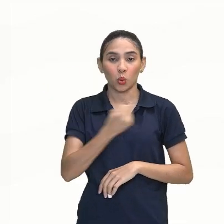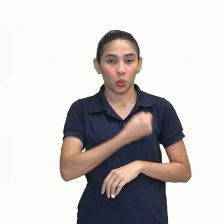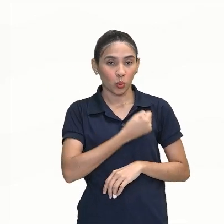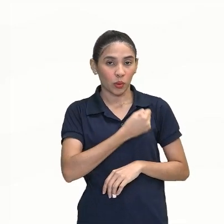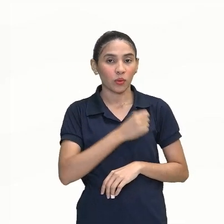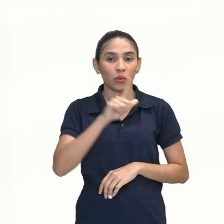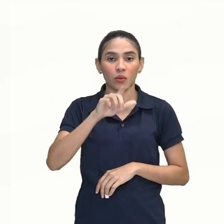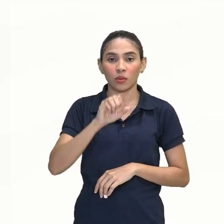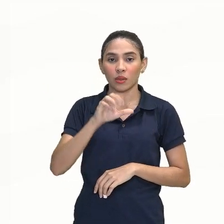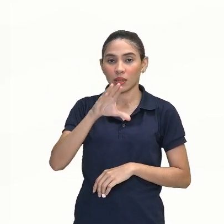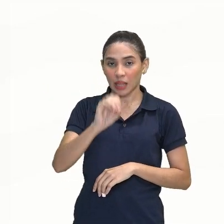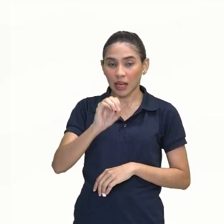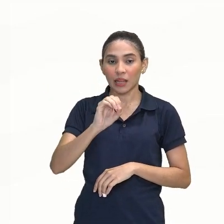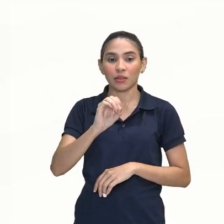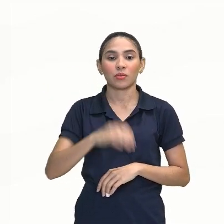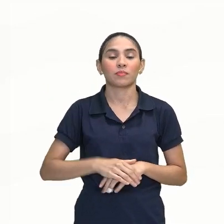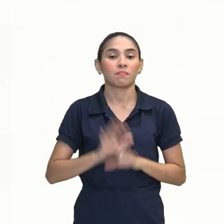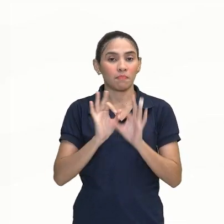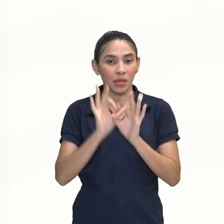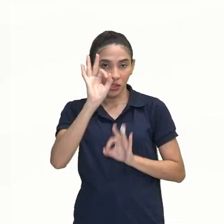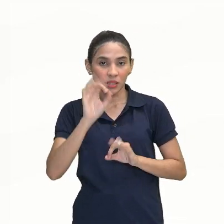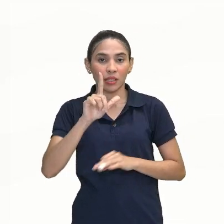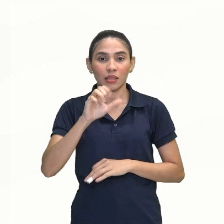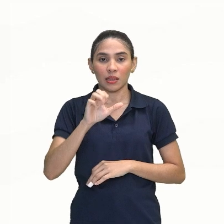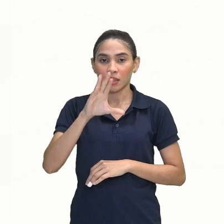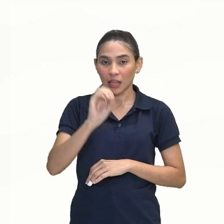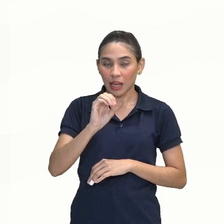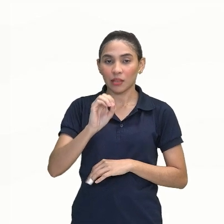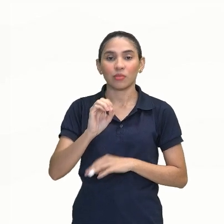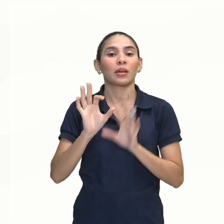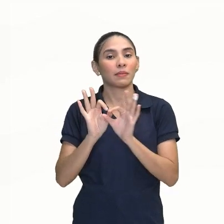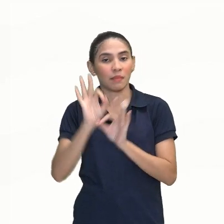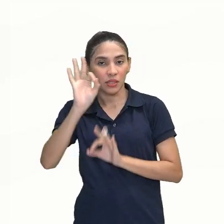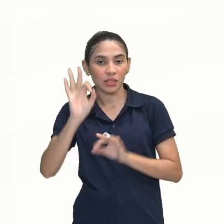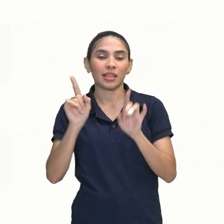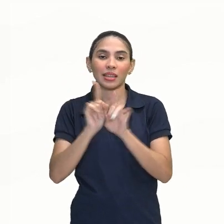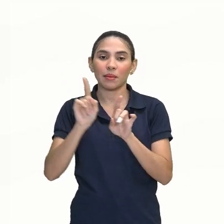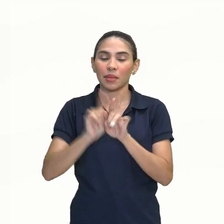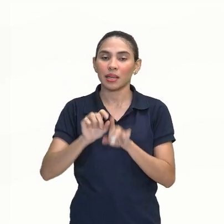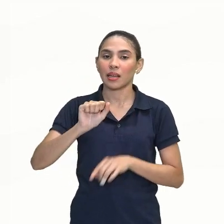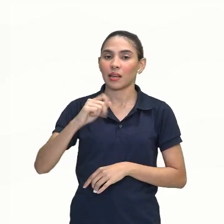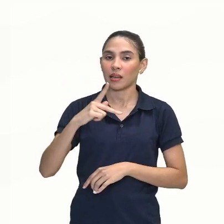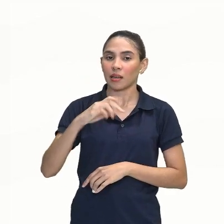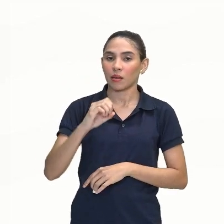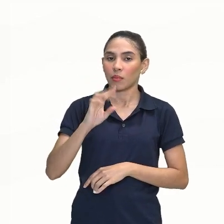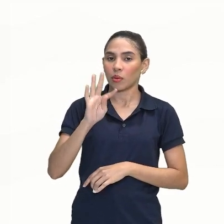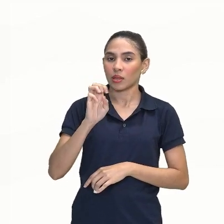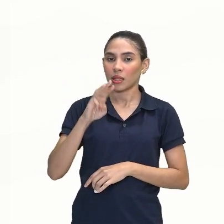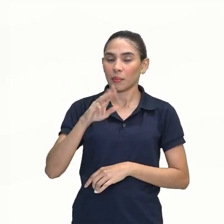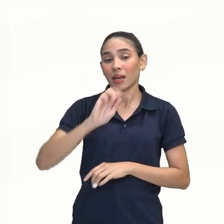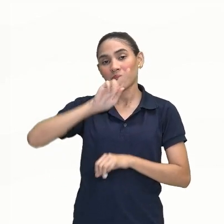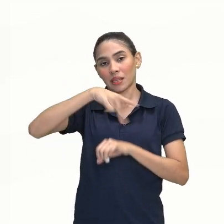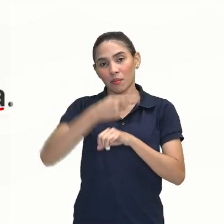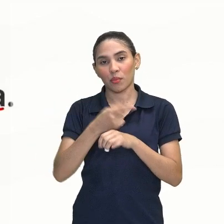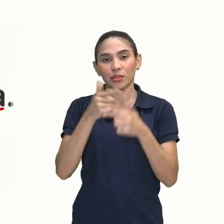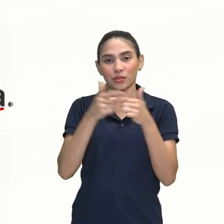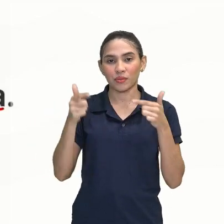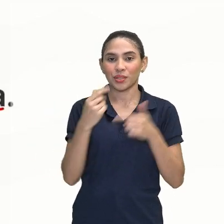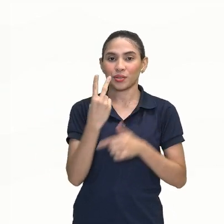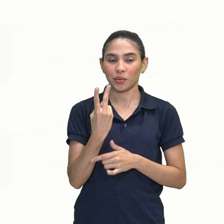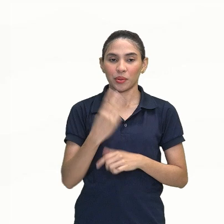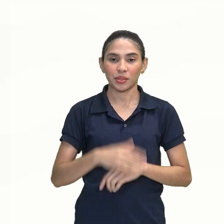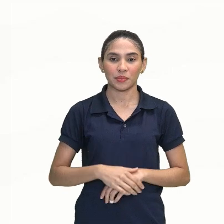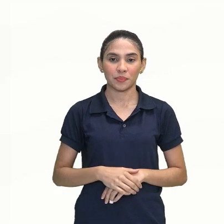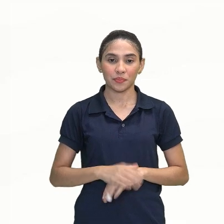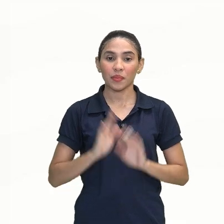lados, medida do lado e medida do apótema. E depois eu divido por